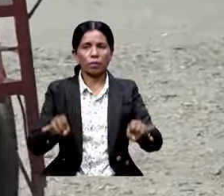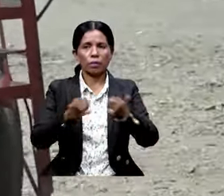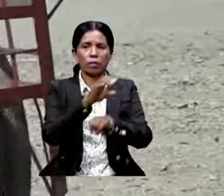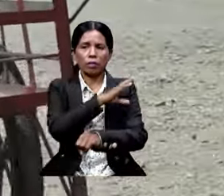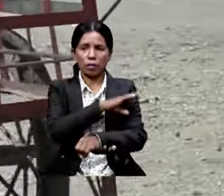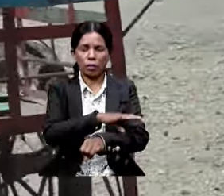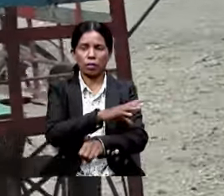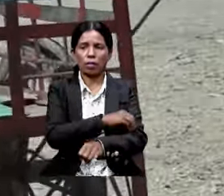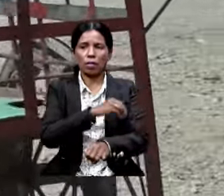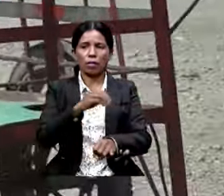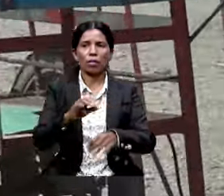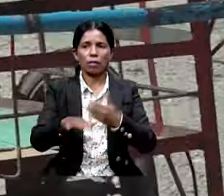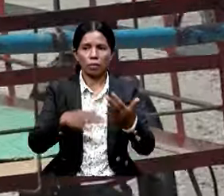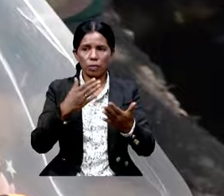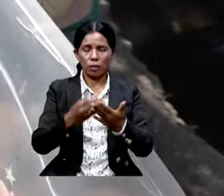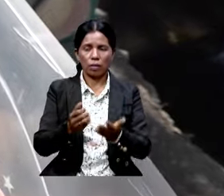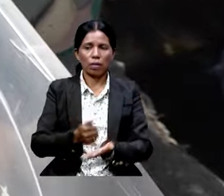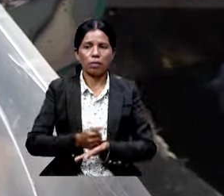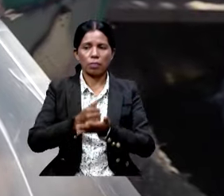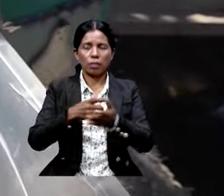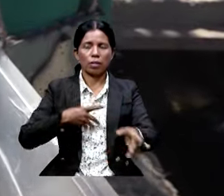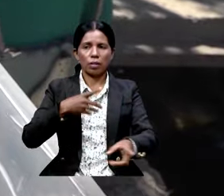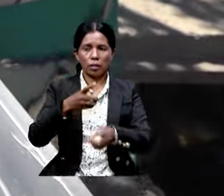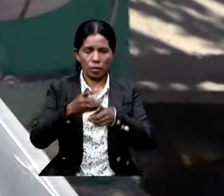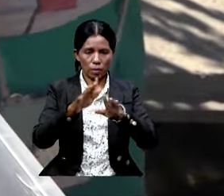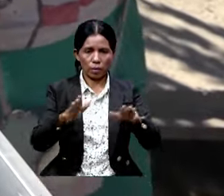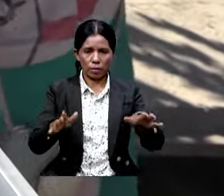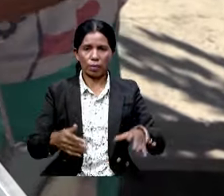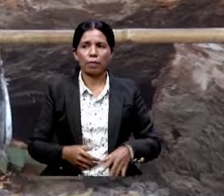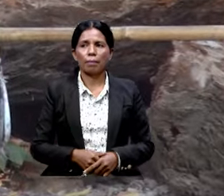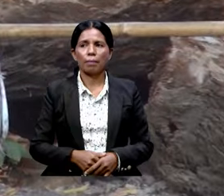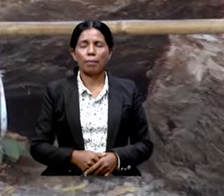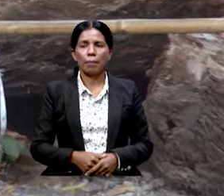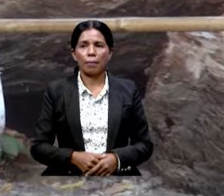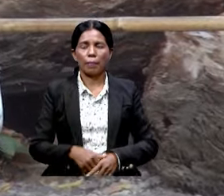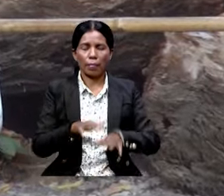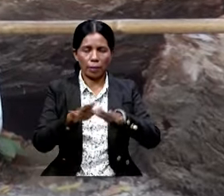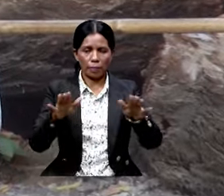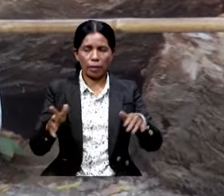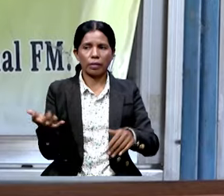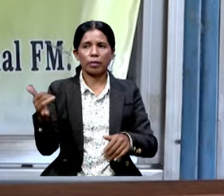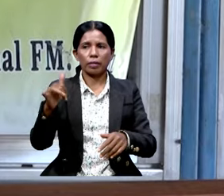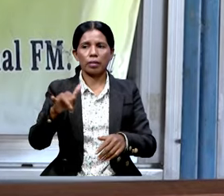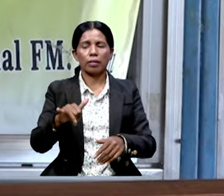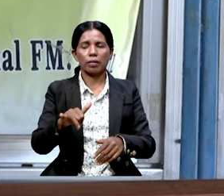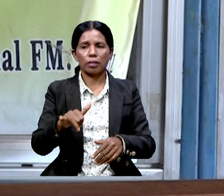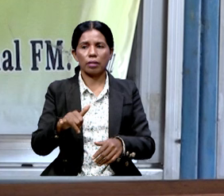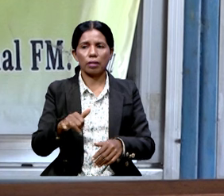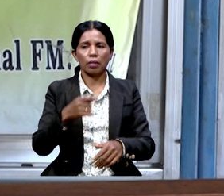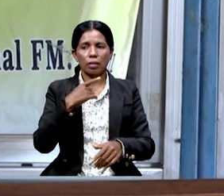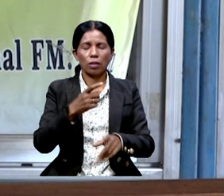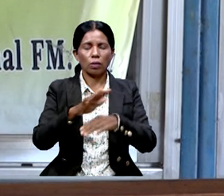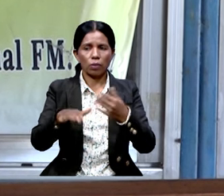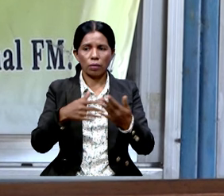autor judicial sira, ho di taumatan ba direito labarik nian. Labarik sir ne, aturian katak sira, maioria